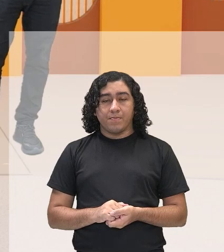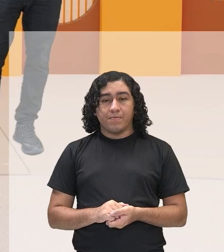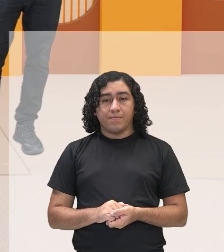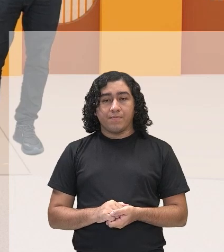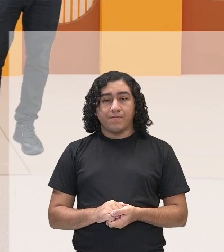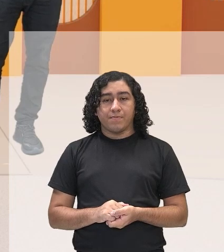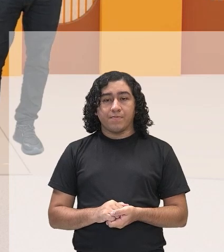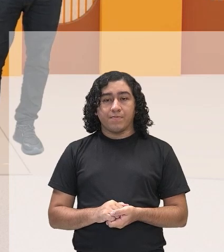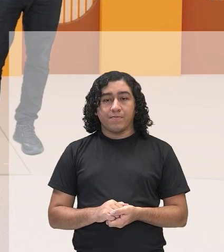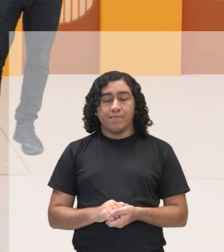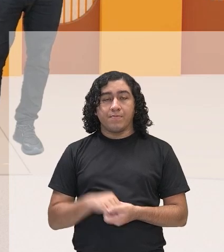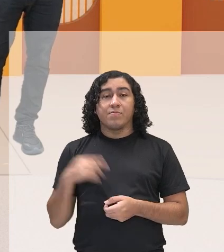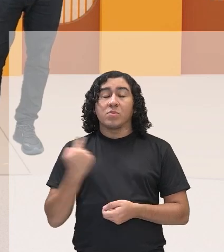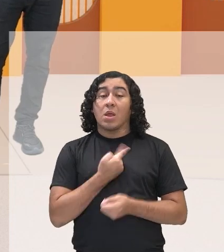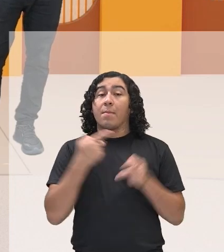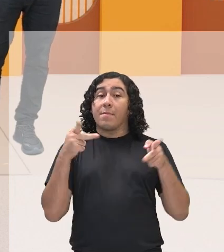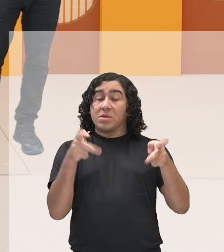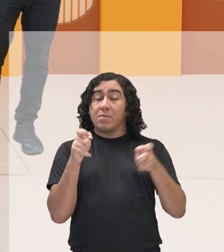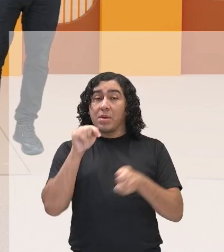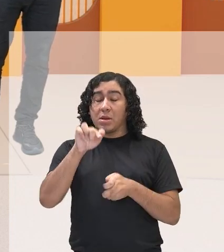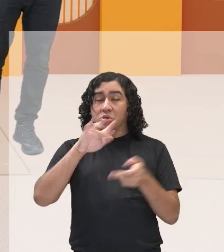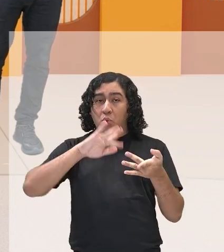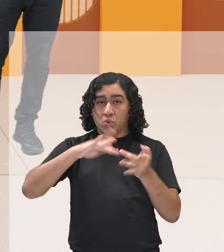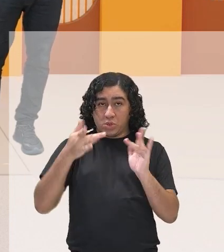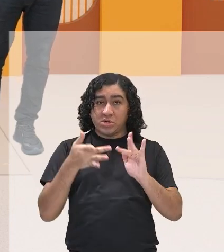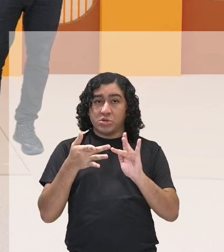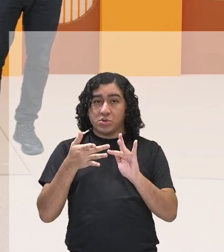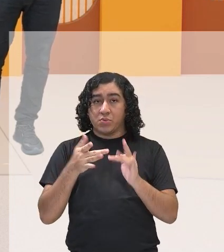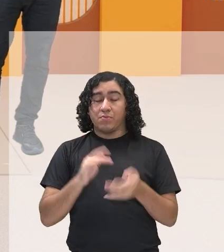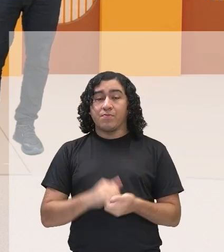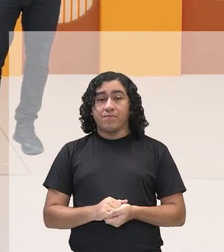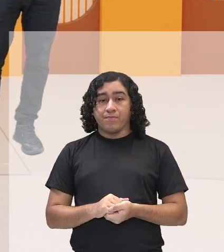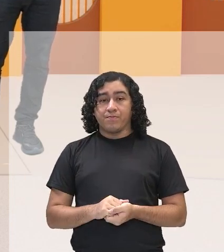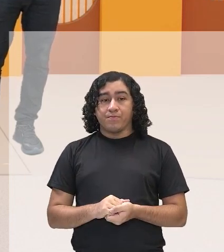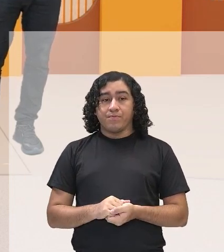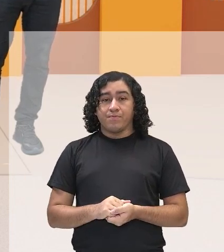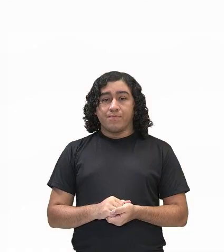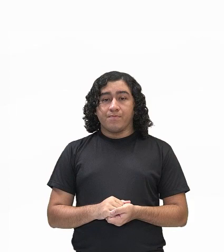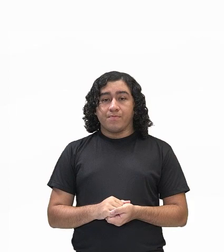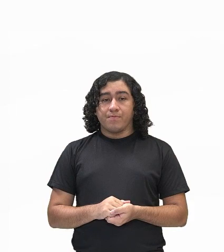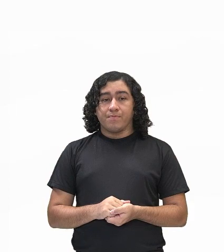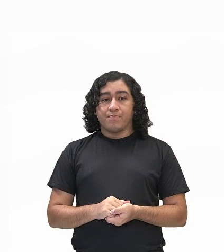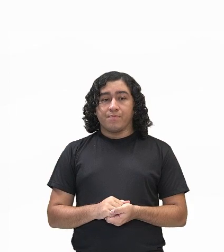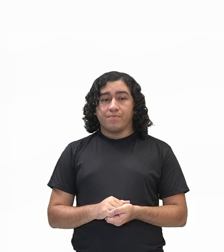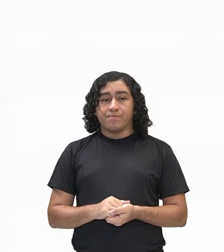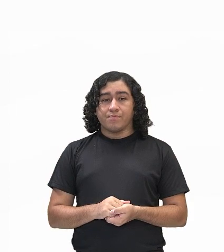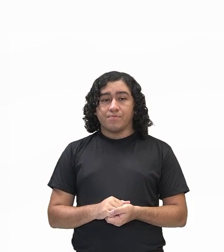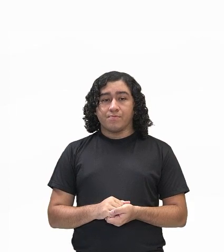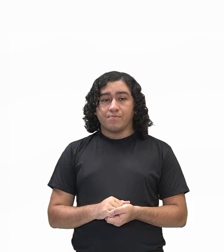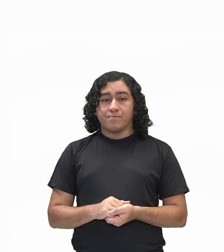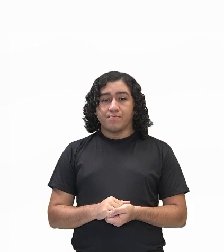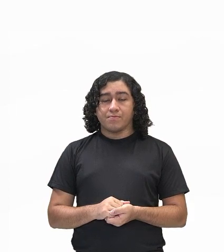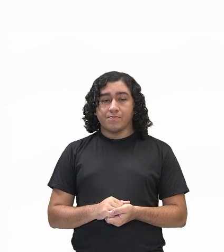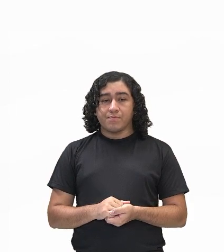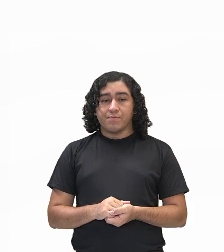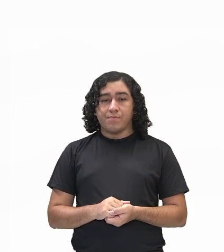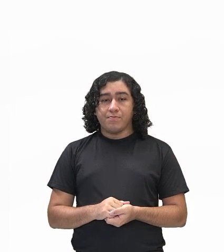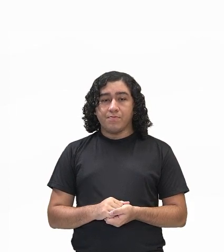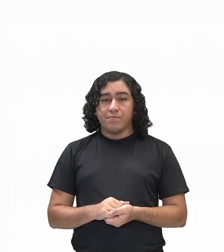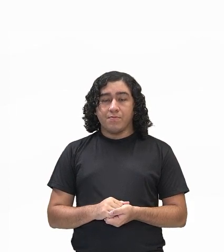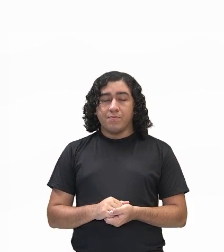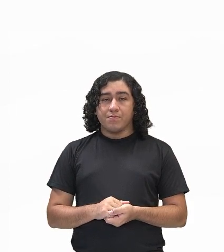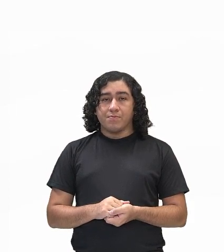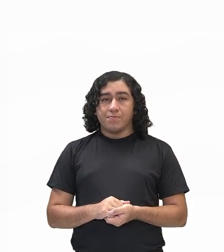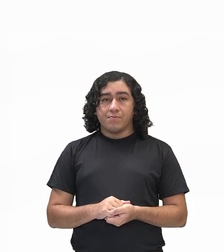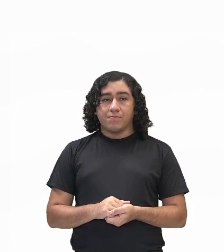nesse sentido aí que nós estamos falando dos valores, ele vai ser algo que os